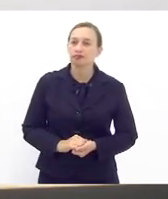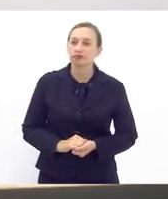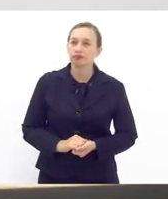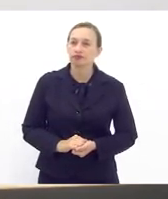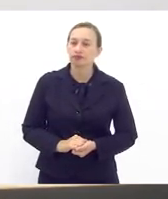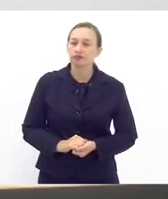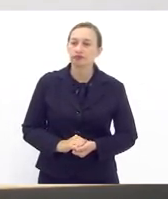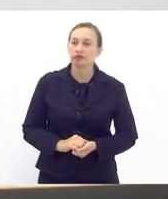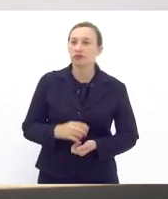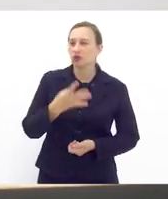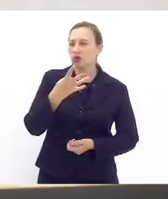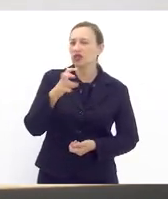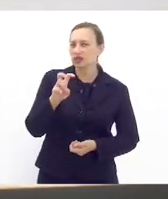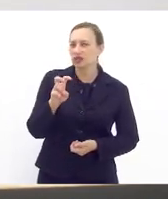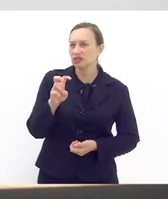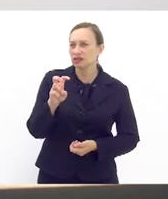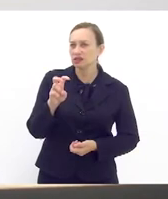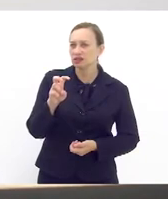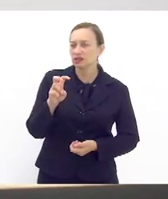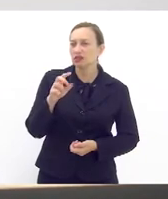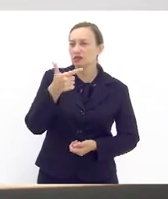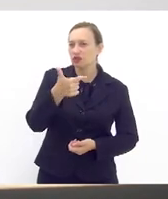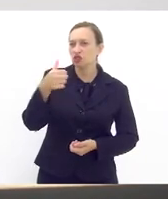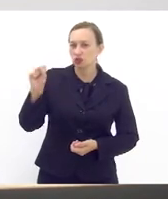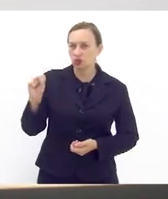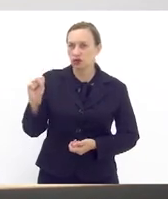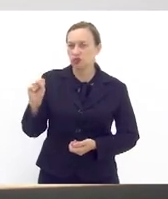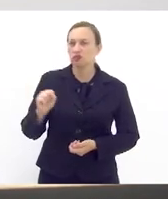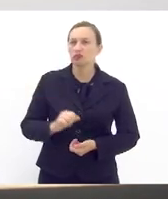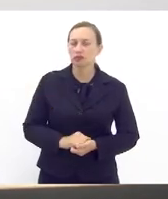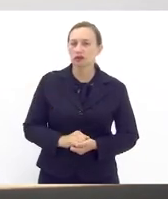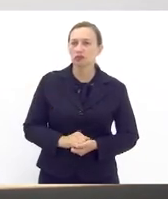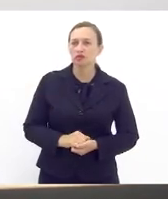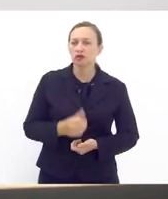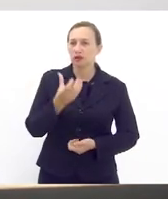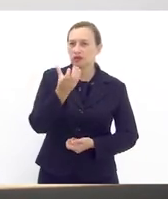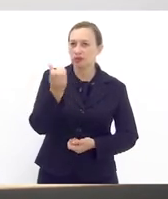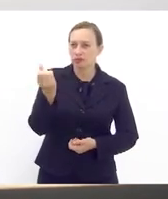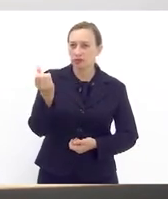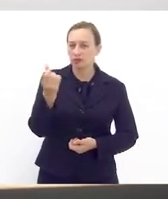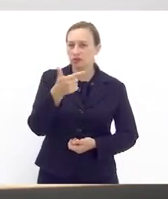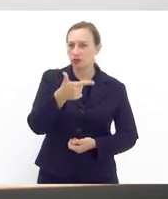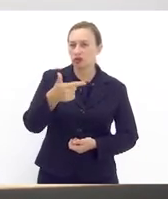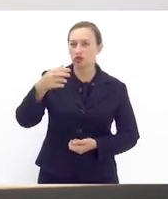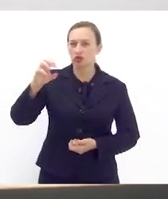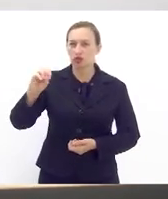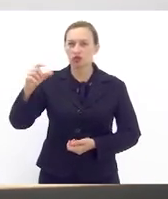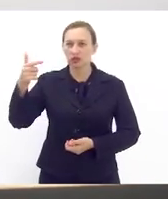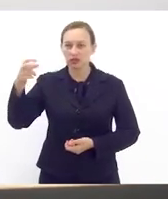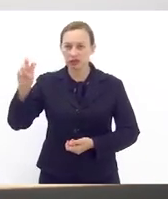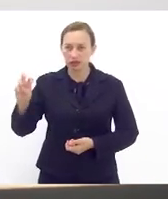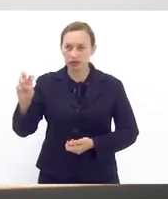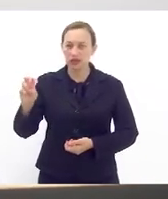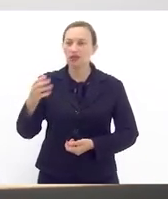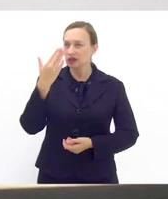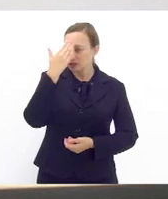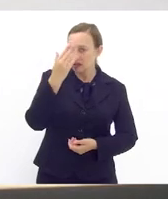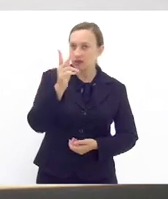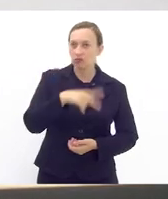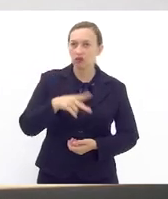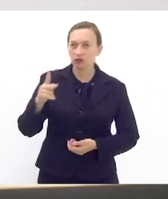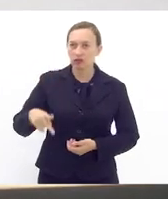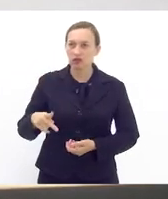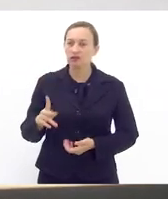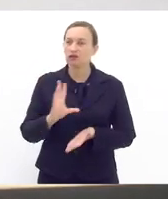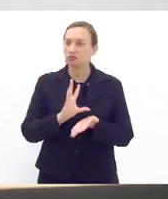é 45 45 28 de 2005 né Eu gostaria de agradecer também a professora que colocou